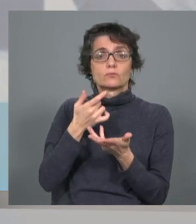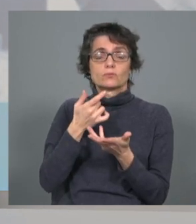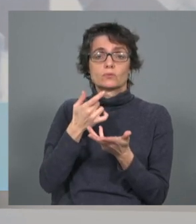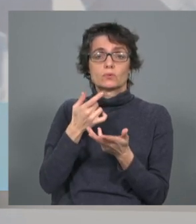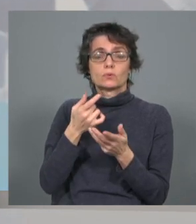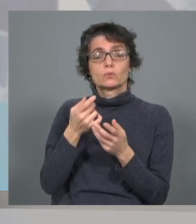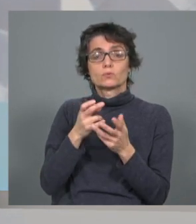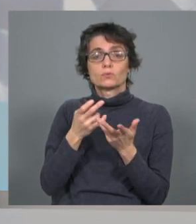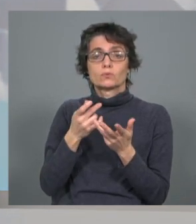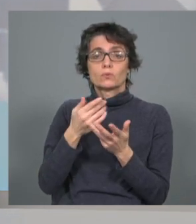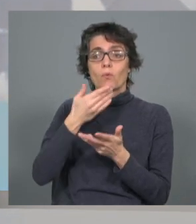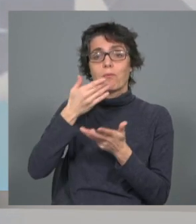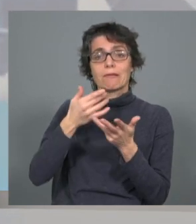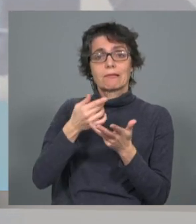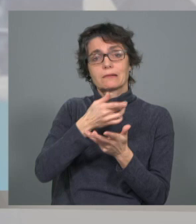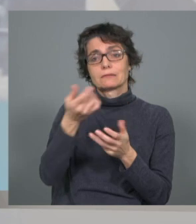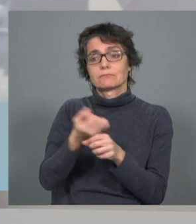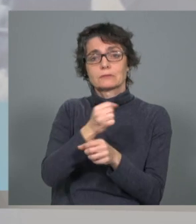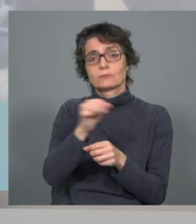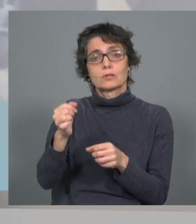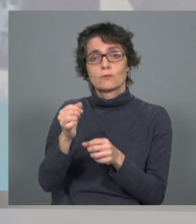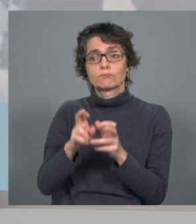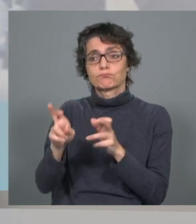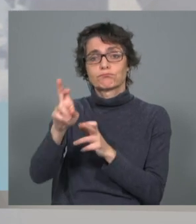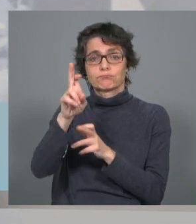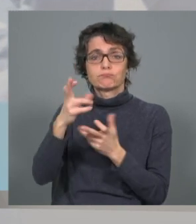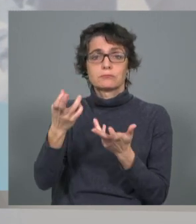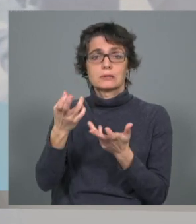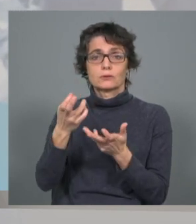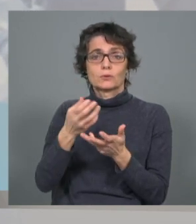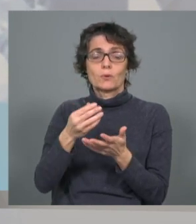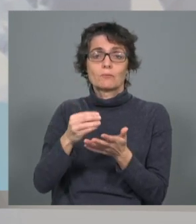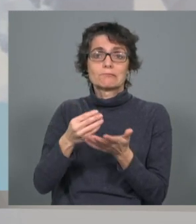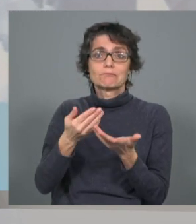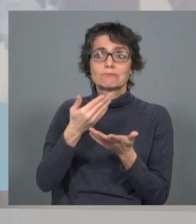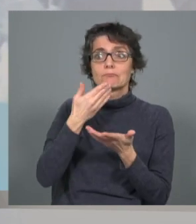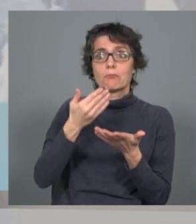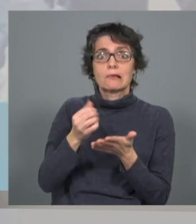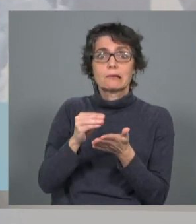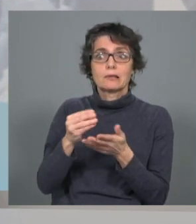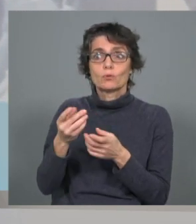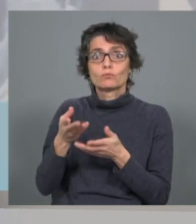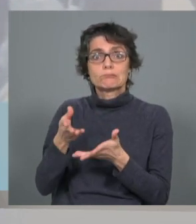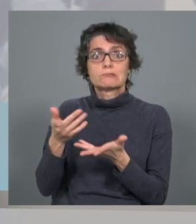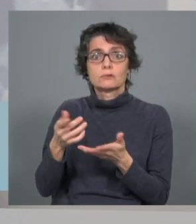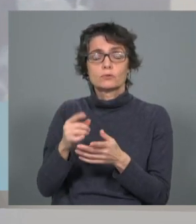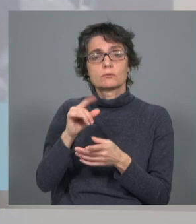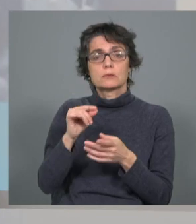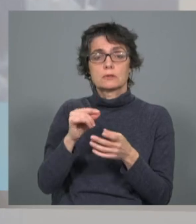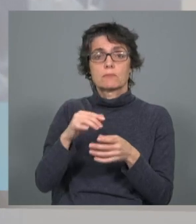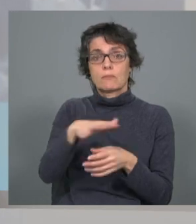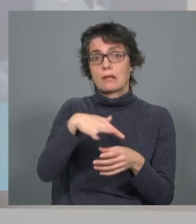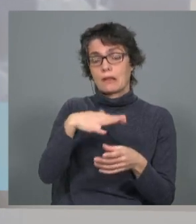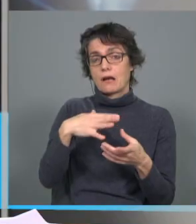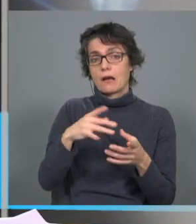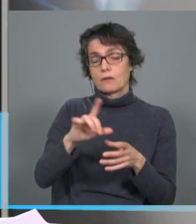Cáritas diocesanas. Assim também acontece com Lisboa e acontece, sobretudo, na rede das Cáritas paroquiais aqui no